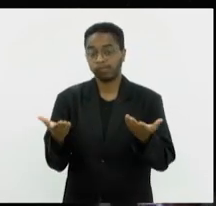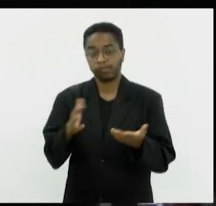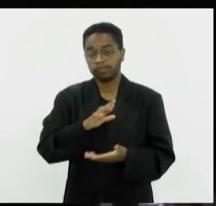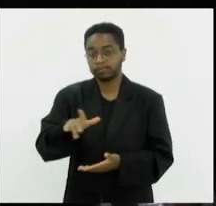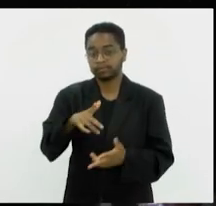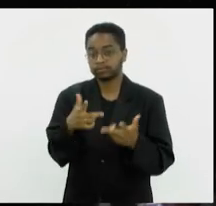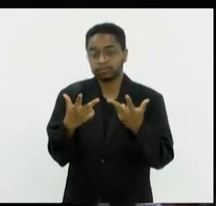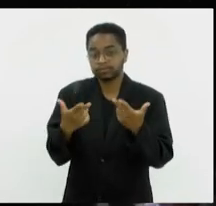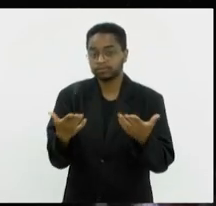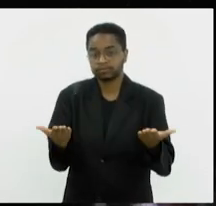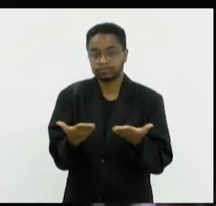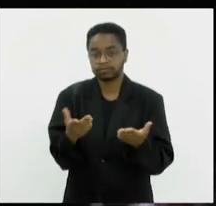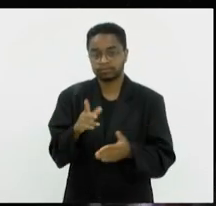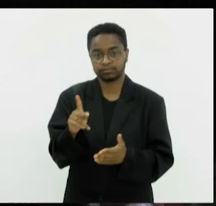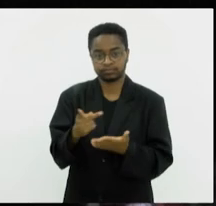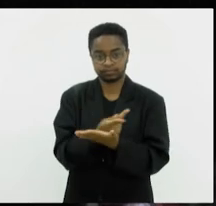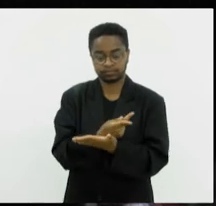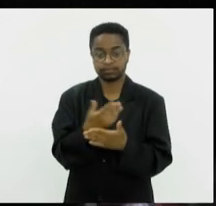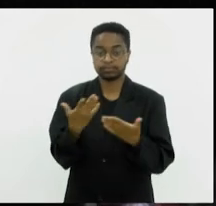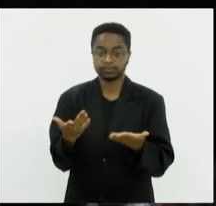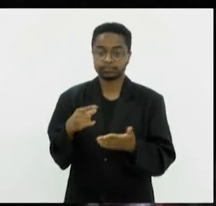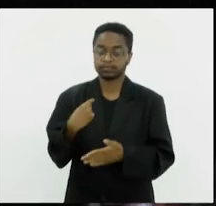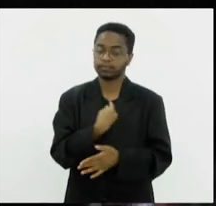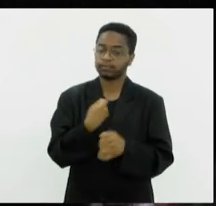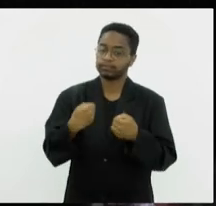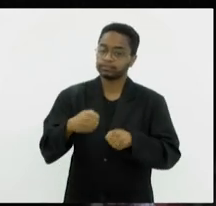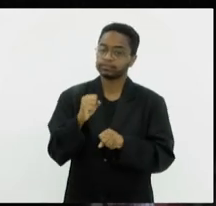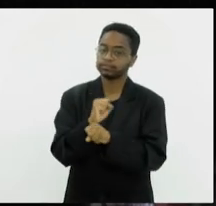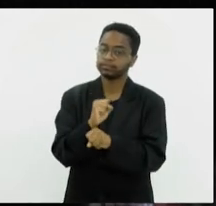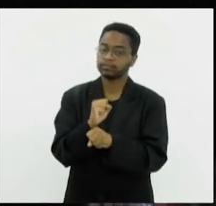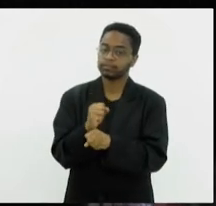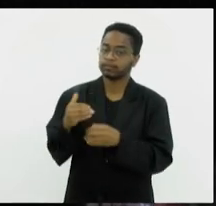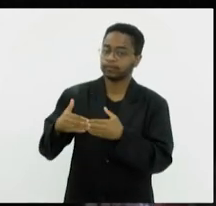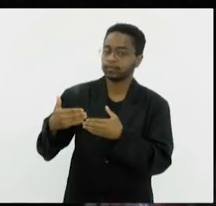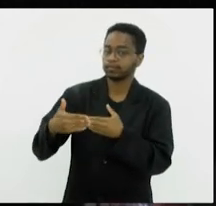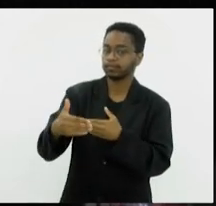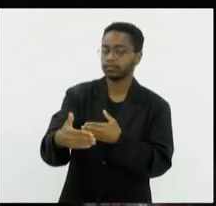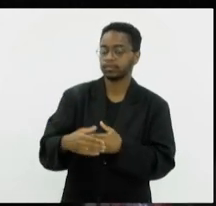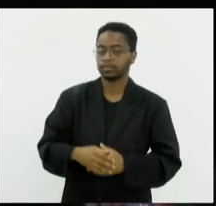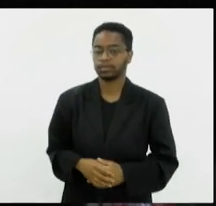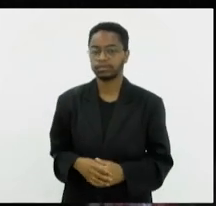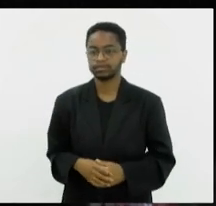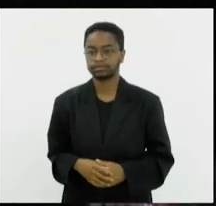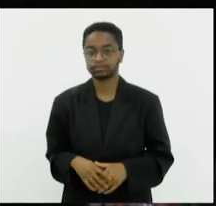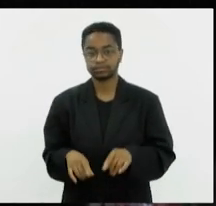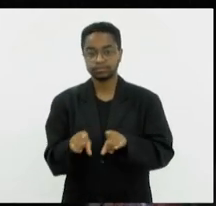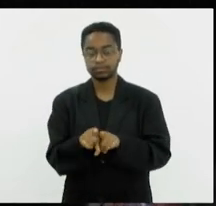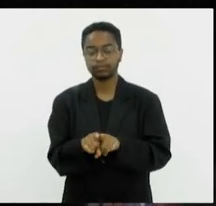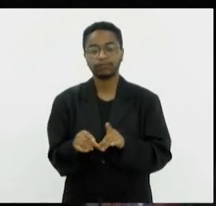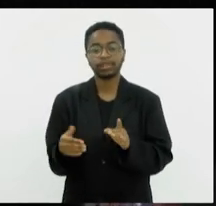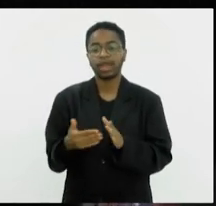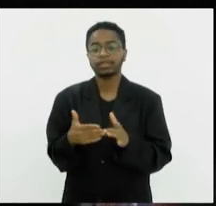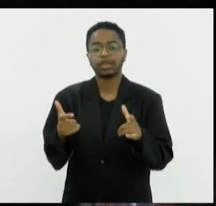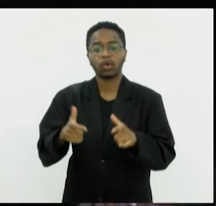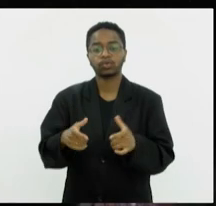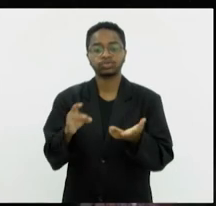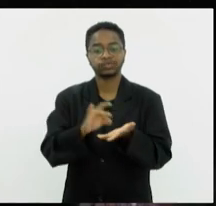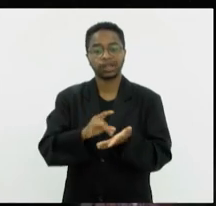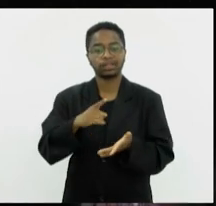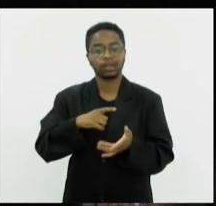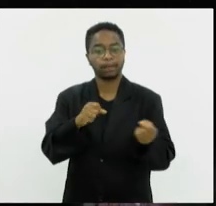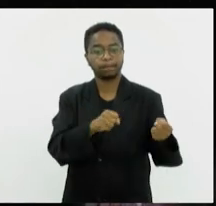hoje aqui presente então tem que aguardar os próximos capítulos eh até onde vai o poder